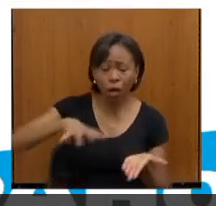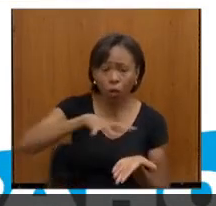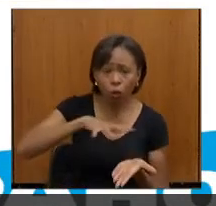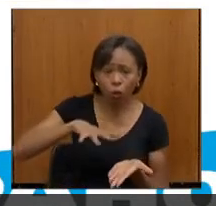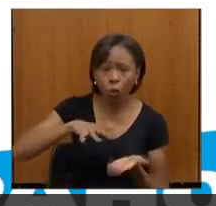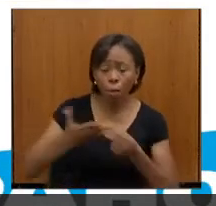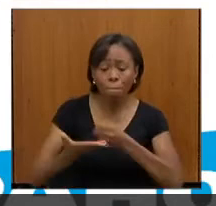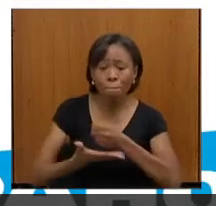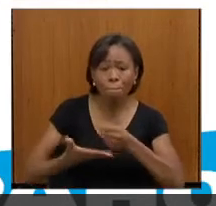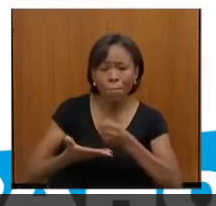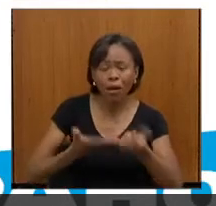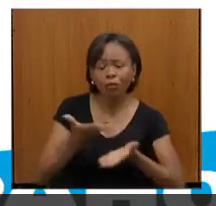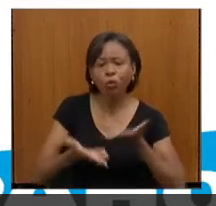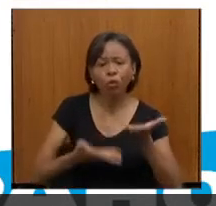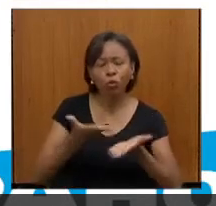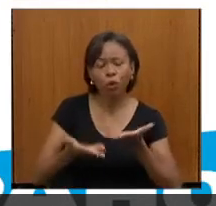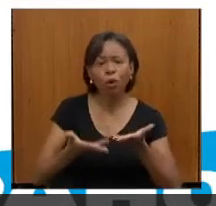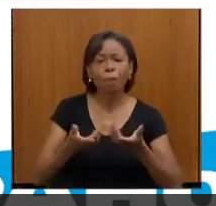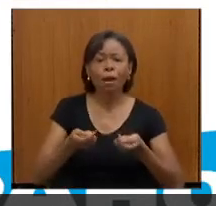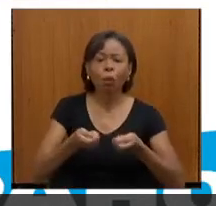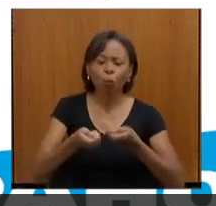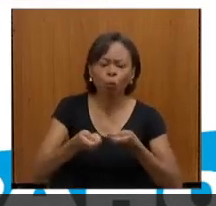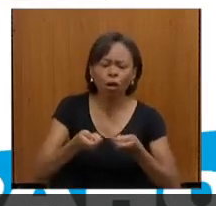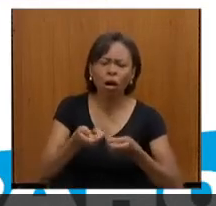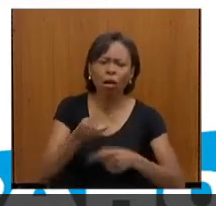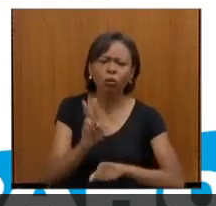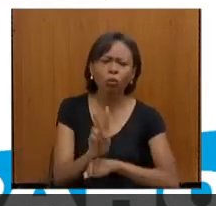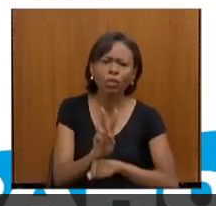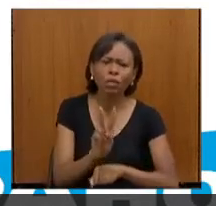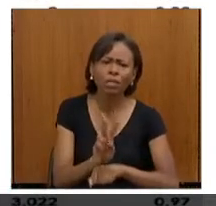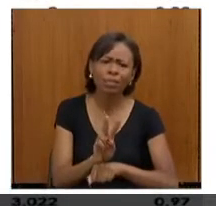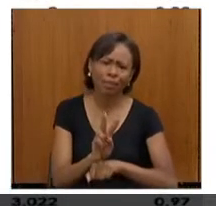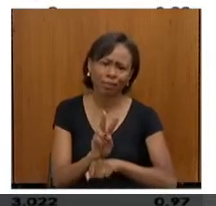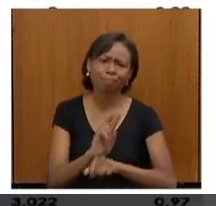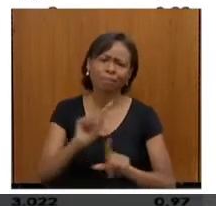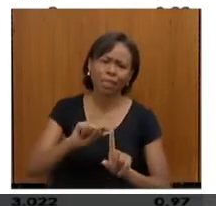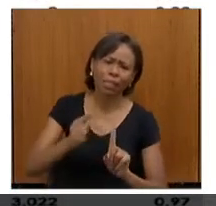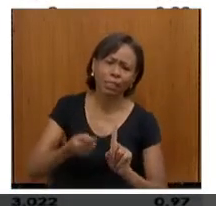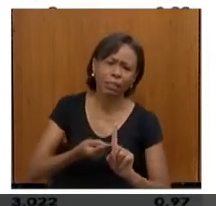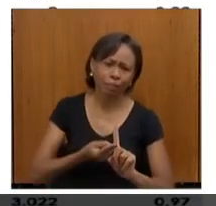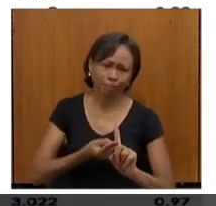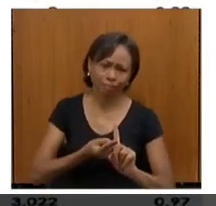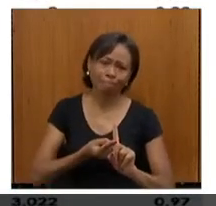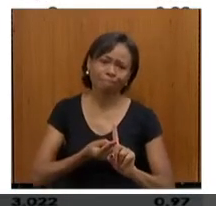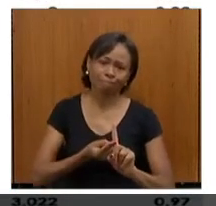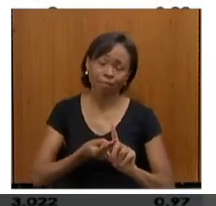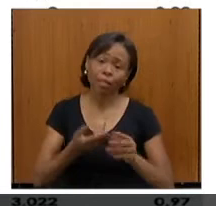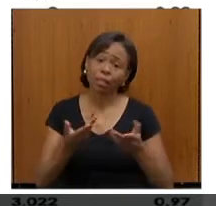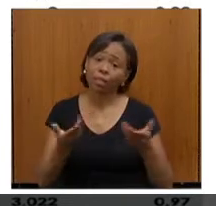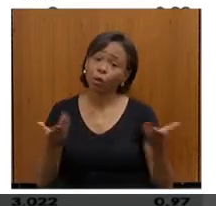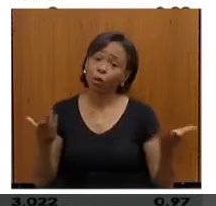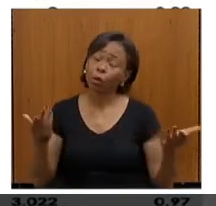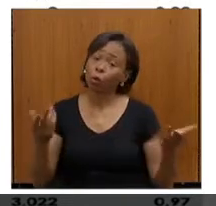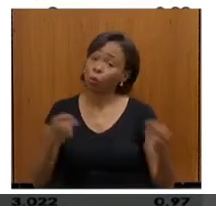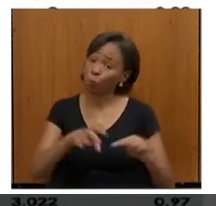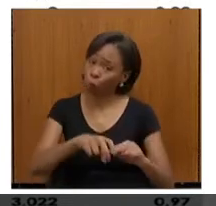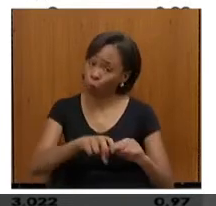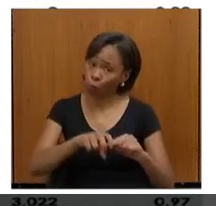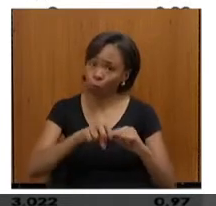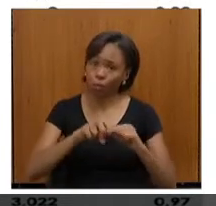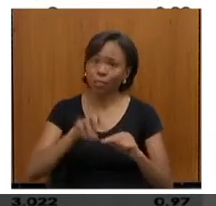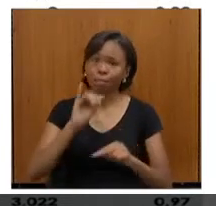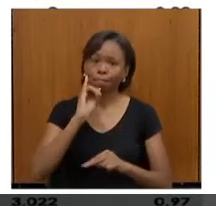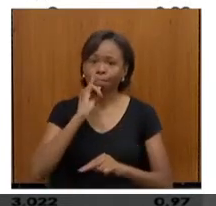pré-natal. Bom, tudo isso, próximo slide, por favor, tudo isso levou a que, infelizmente,